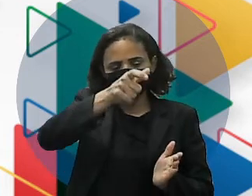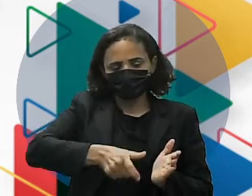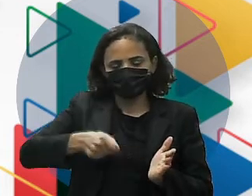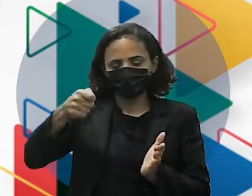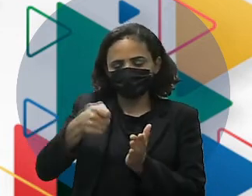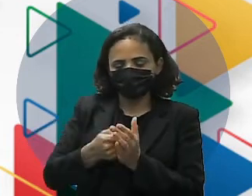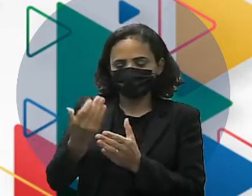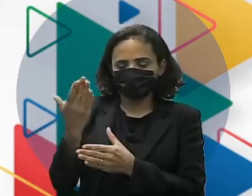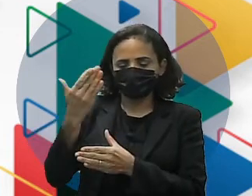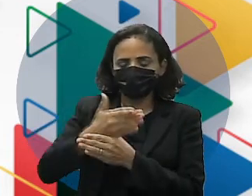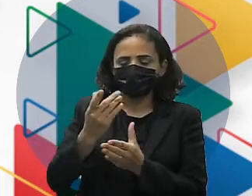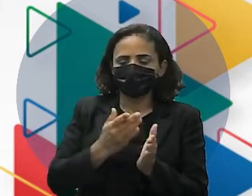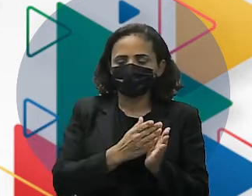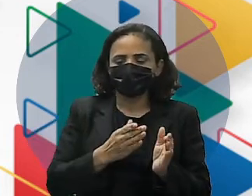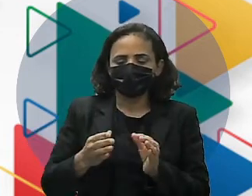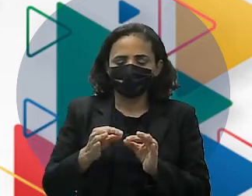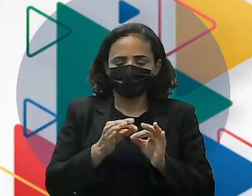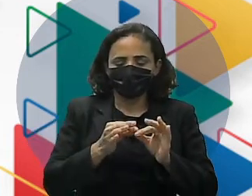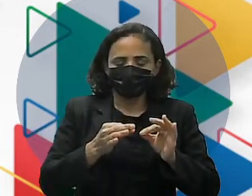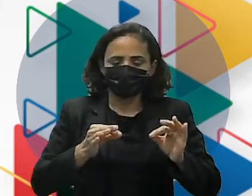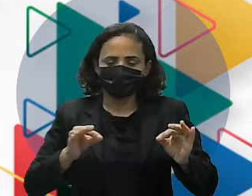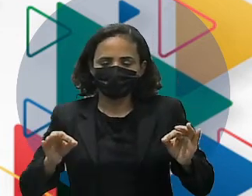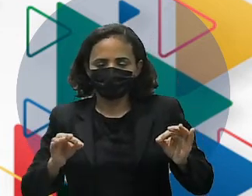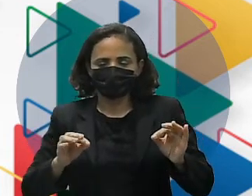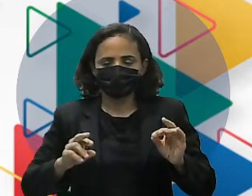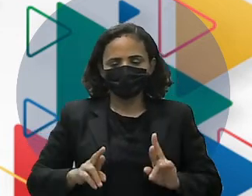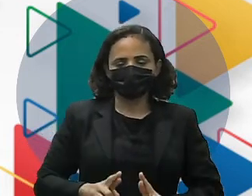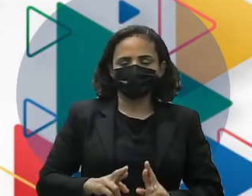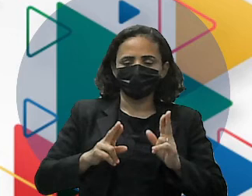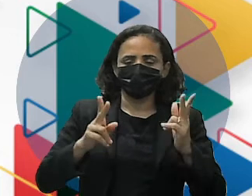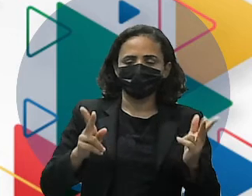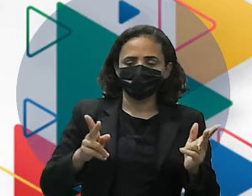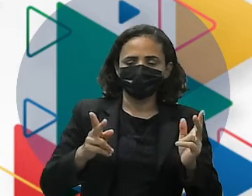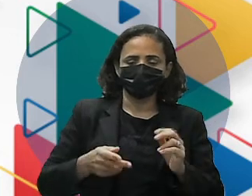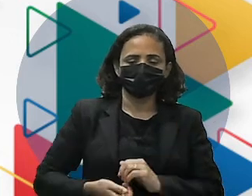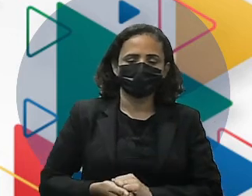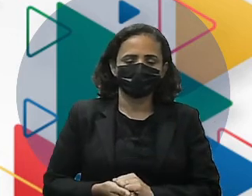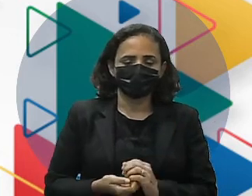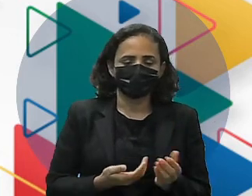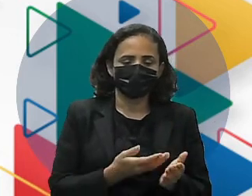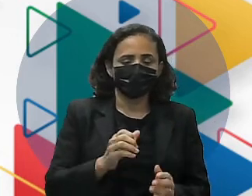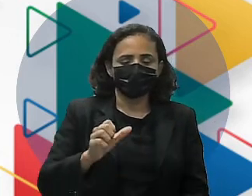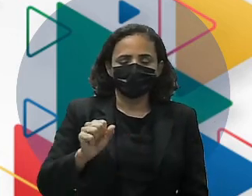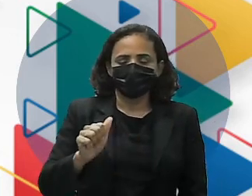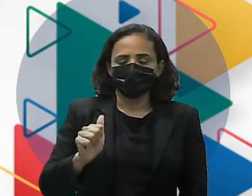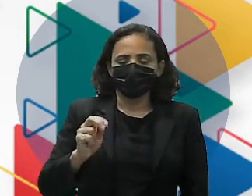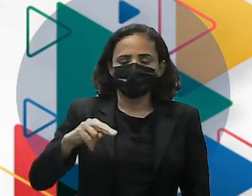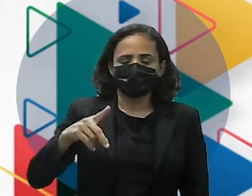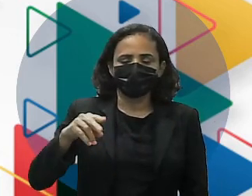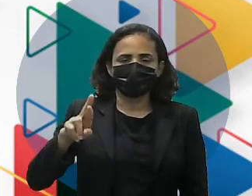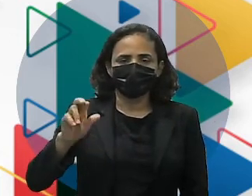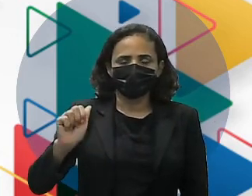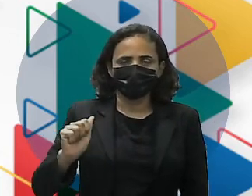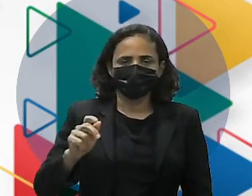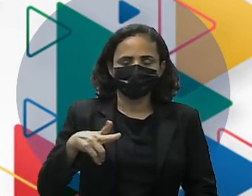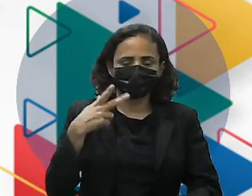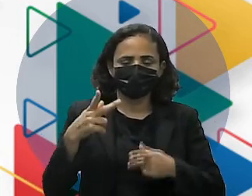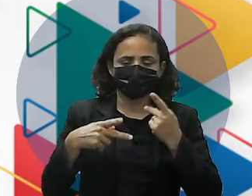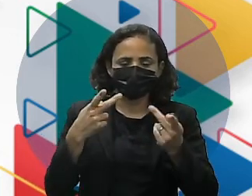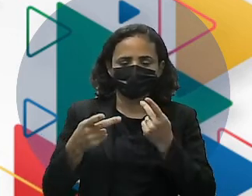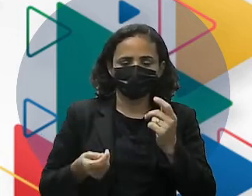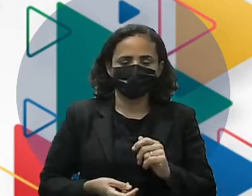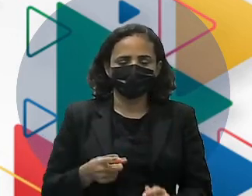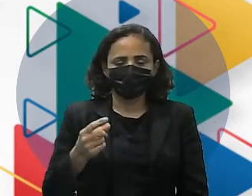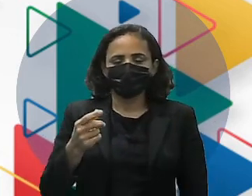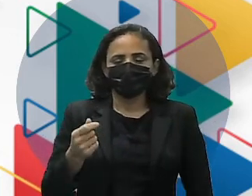táxi são grandezas inversamente proporcionais. E Sandra disse assim: o valor